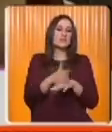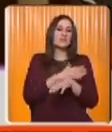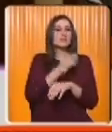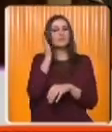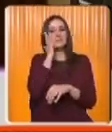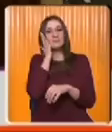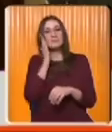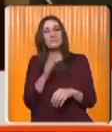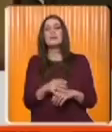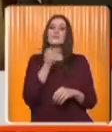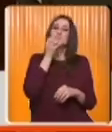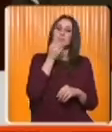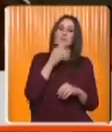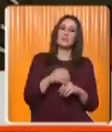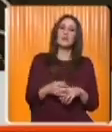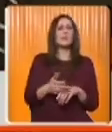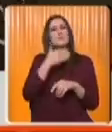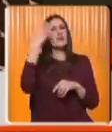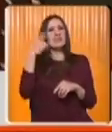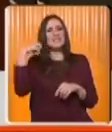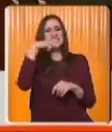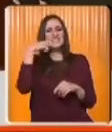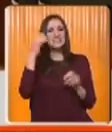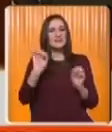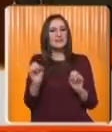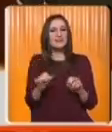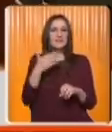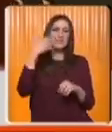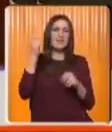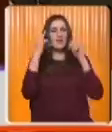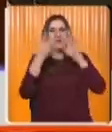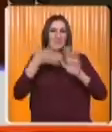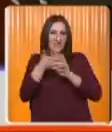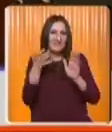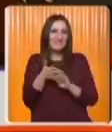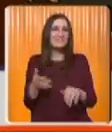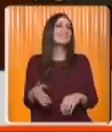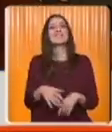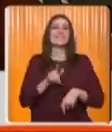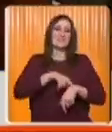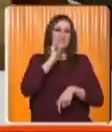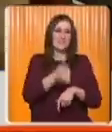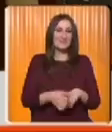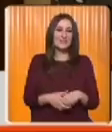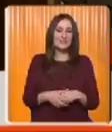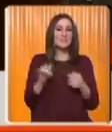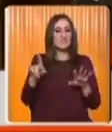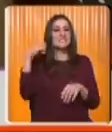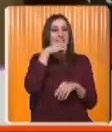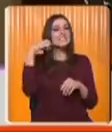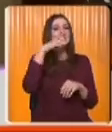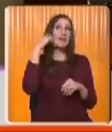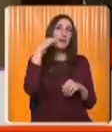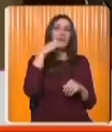ir para a cama. Ah, muito bem. Pronto. Antes... Então e de manhã não se lava? De manhã é acordar à pressa. Pois, pronto, mas todos os dias